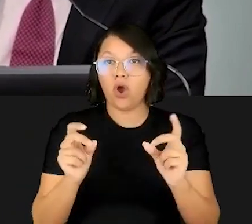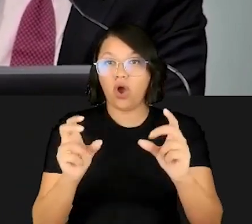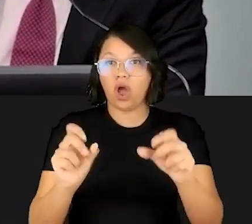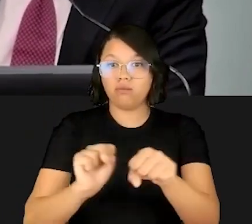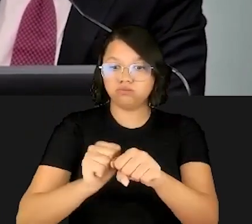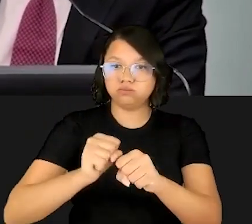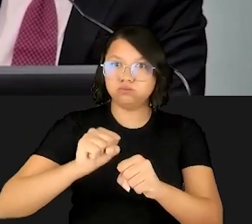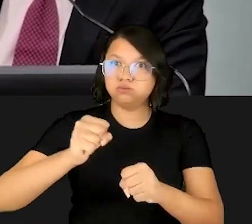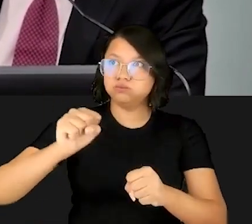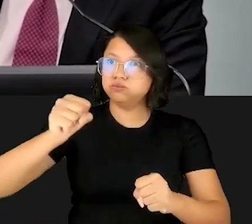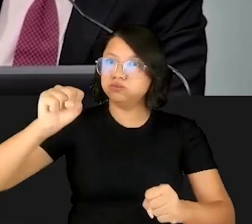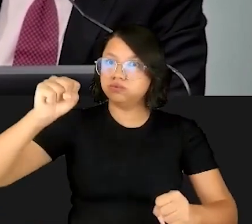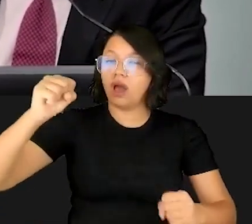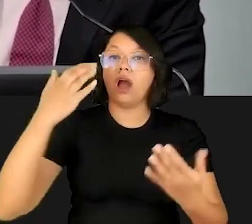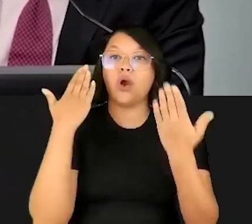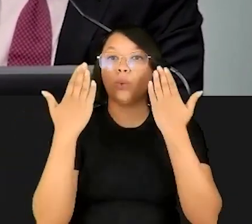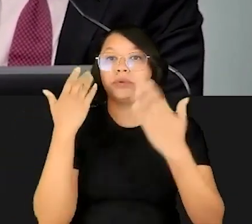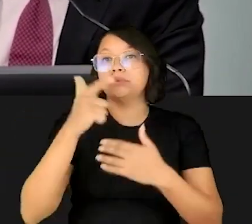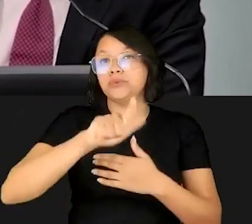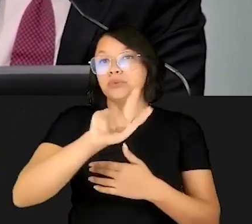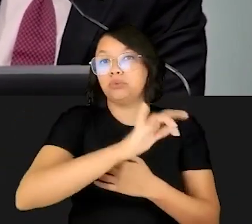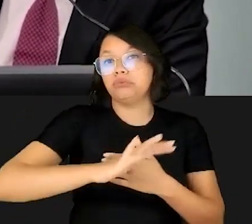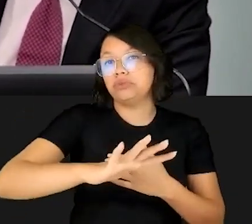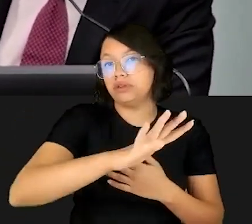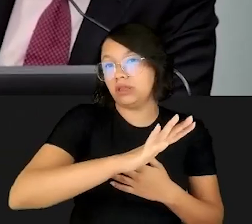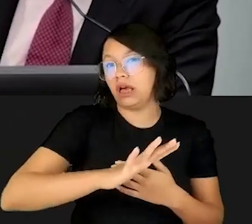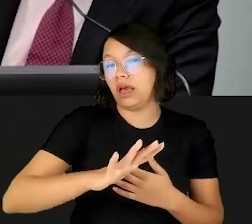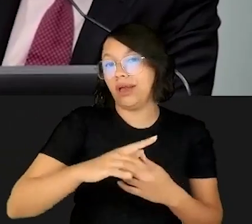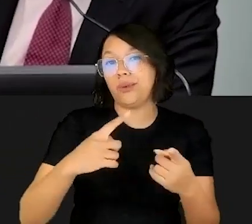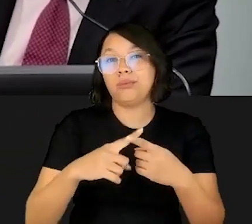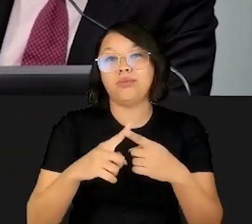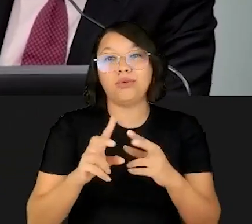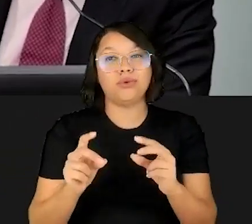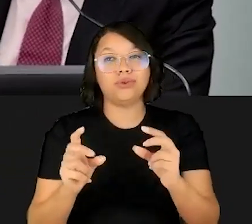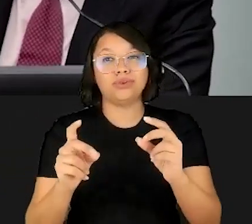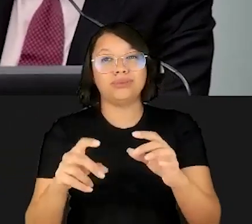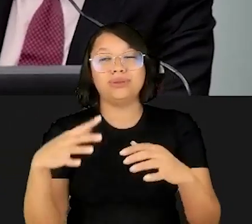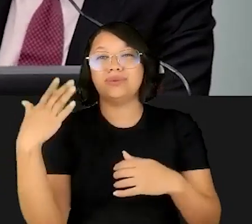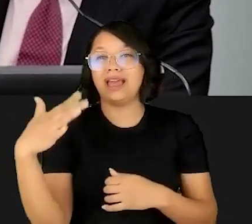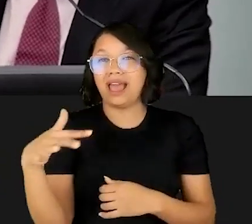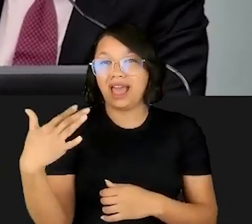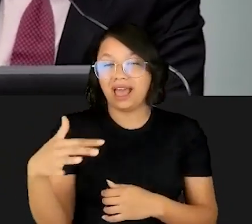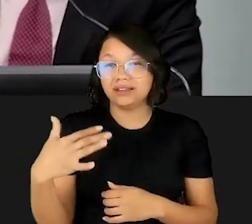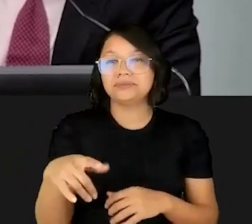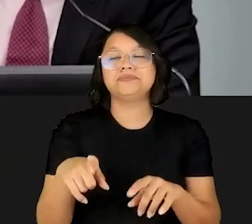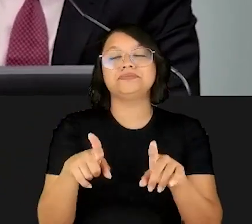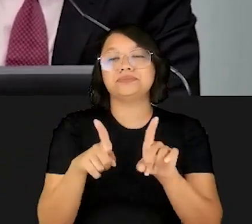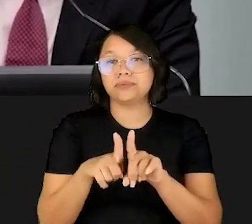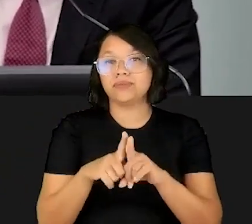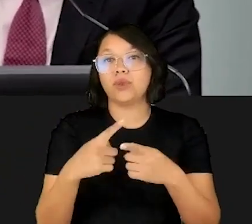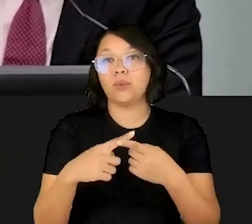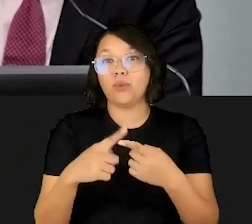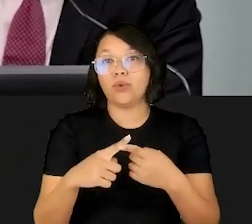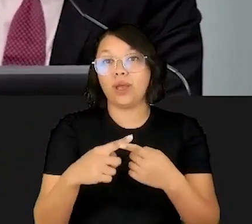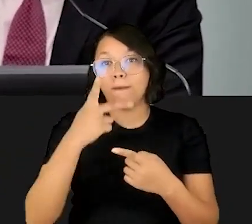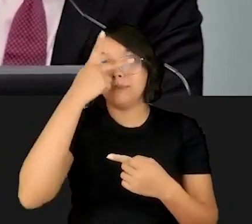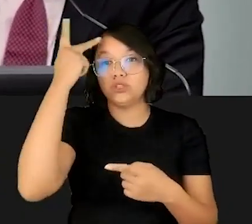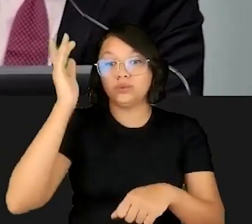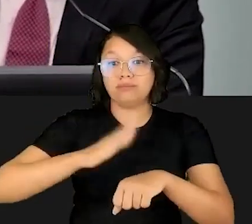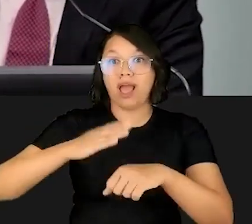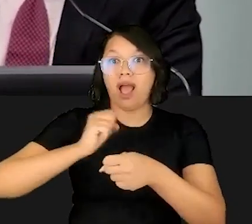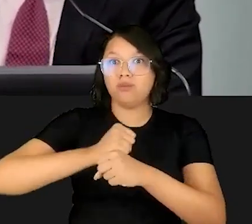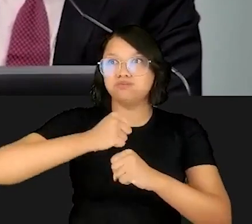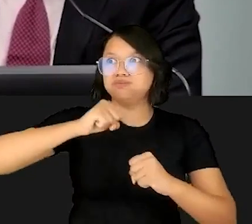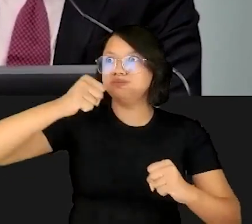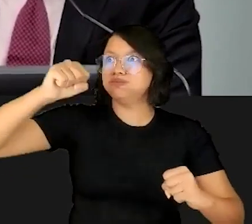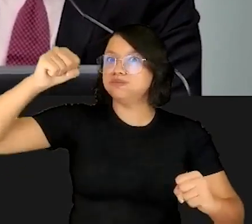crescente em comparação com outras áreas, até porque os tratamentos são muito caros, mas também por isso, por um aumento do número de casos de câncer.